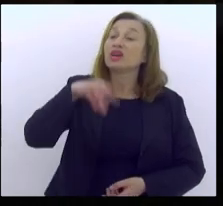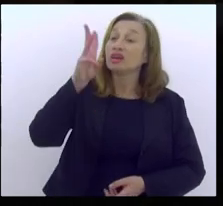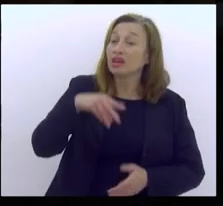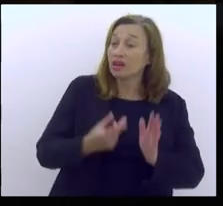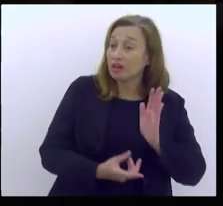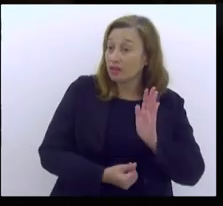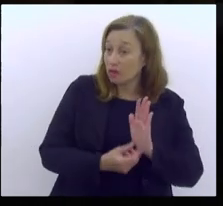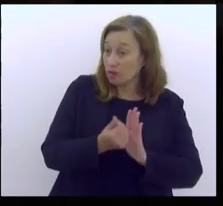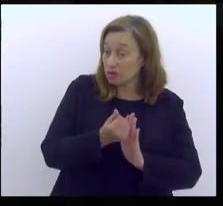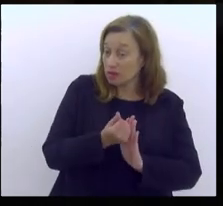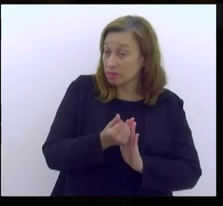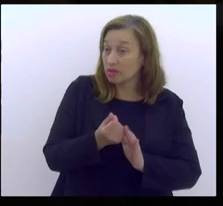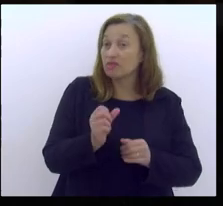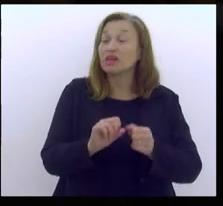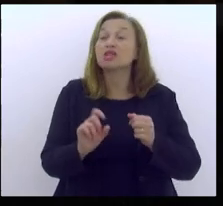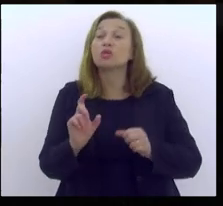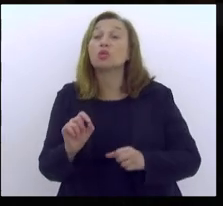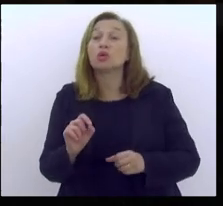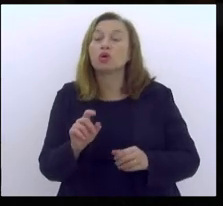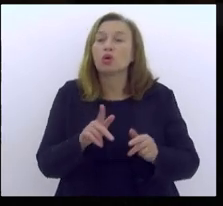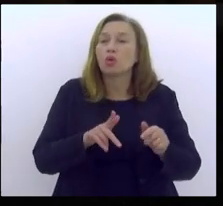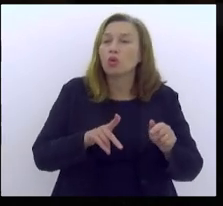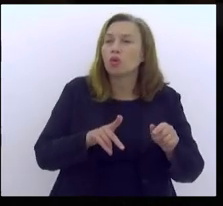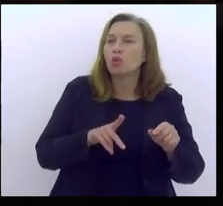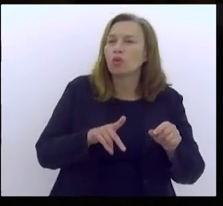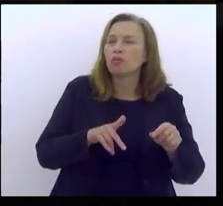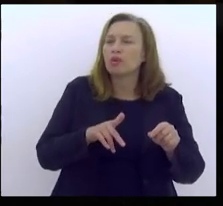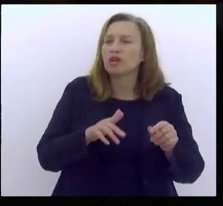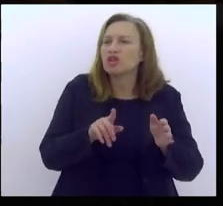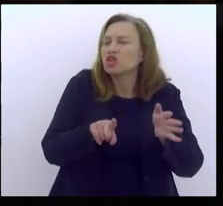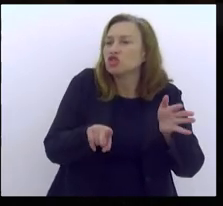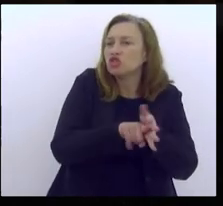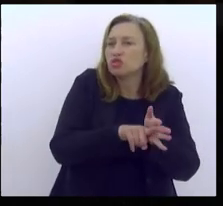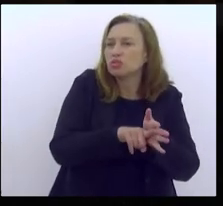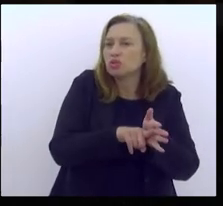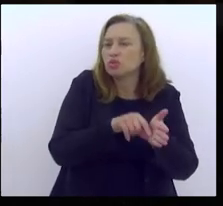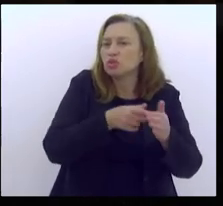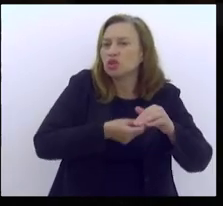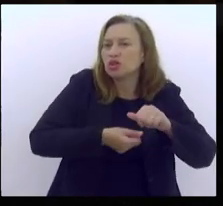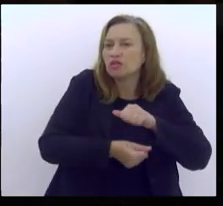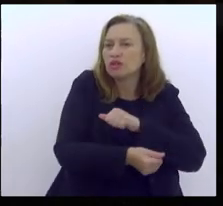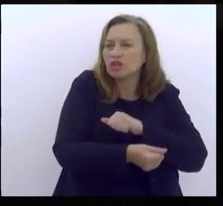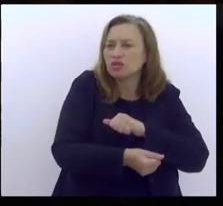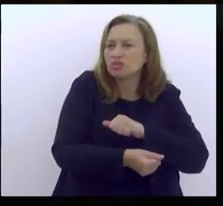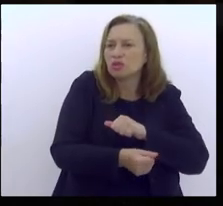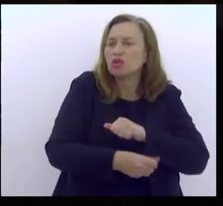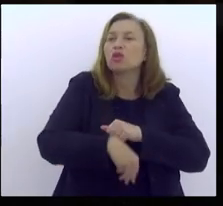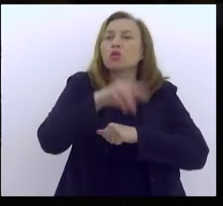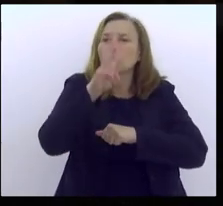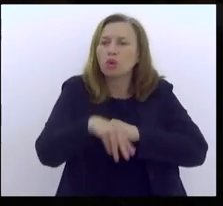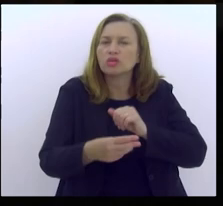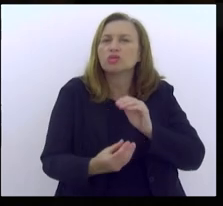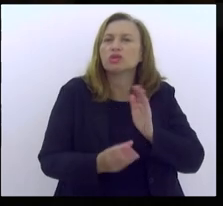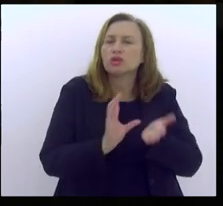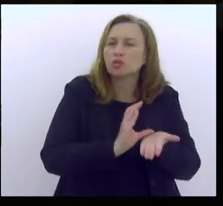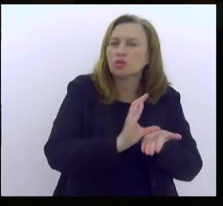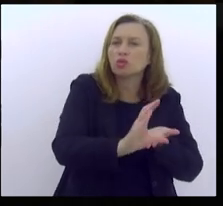Primeiro, corta investimento. Quanto é que tem de investimento no orçamento?